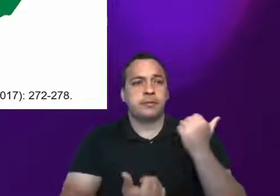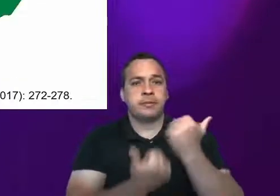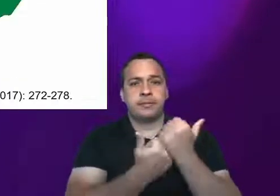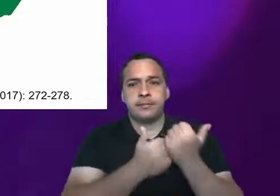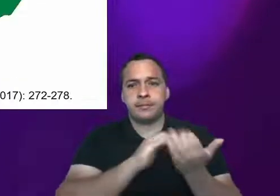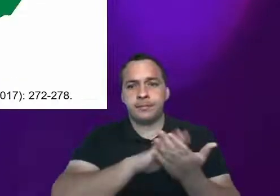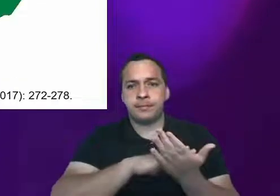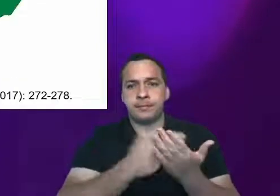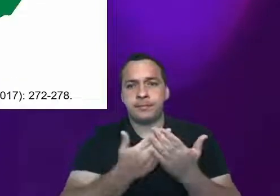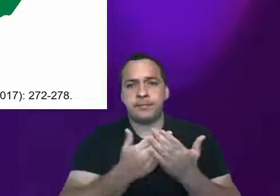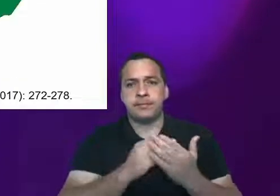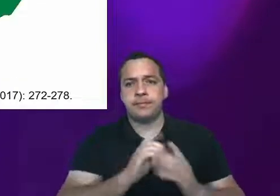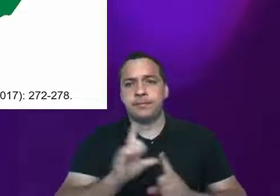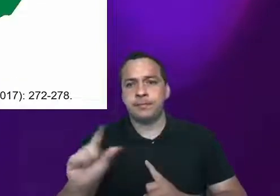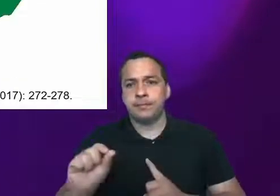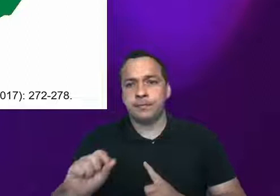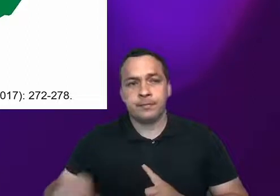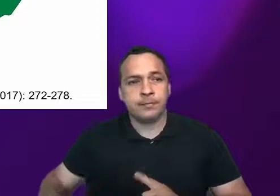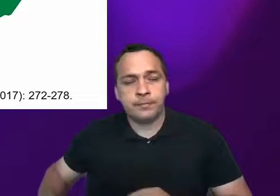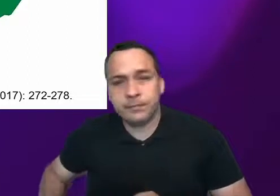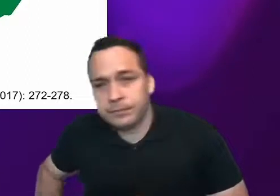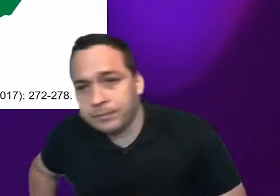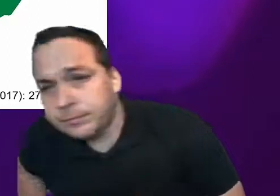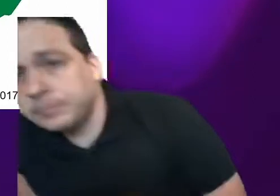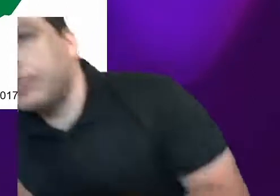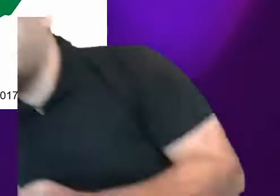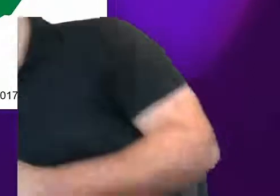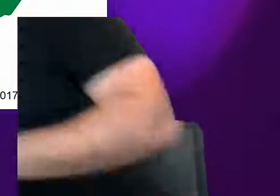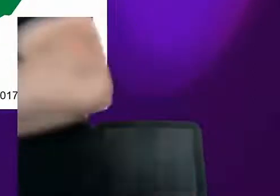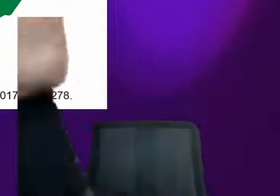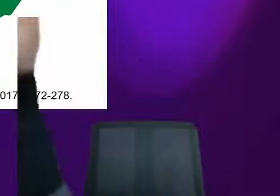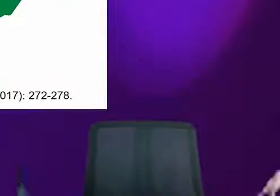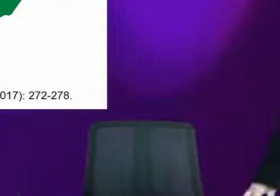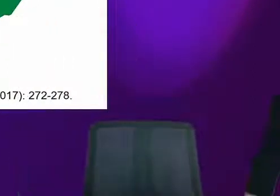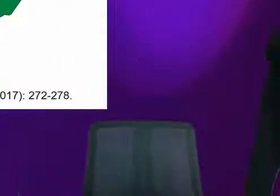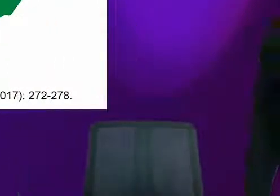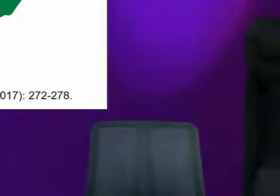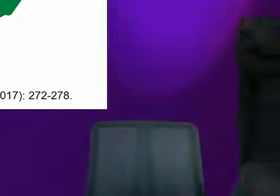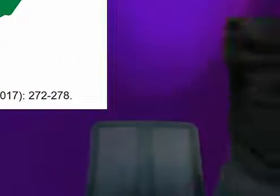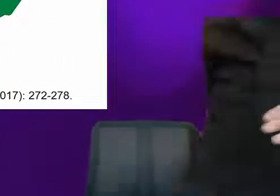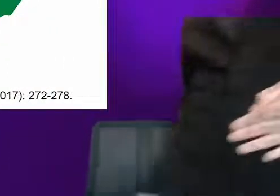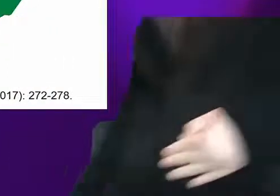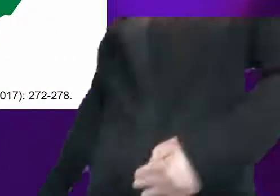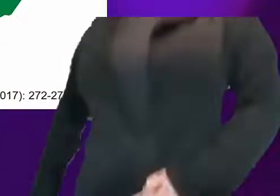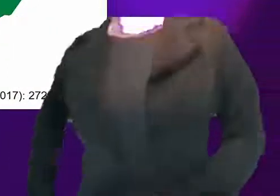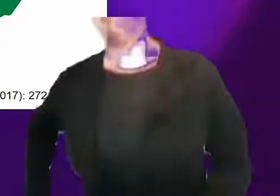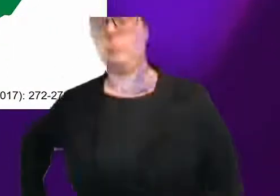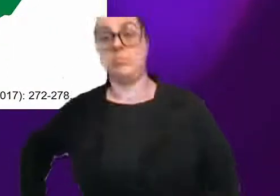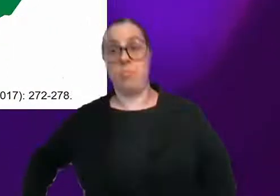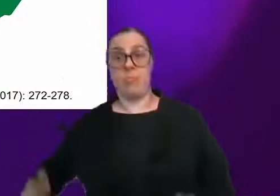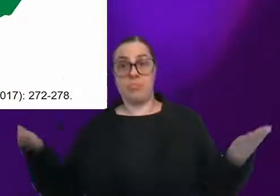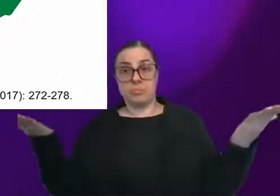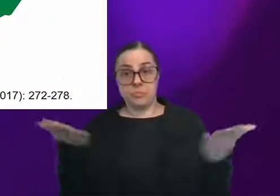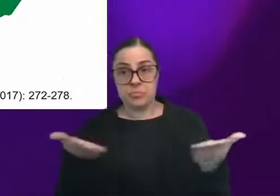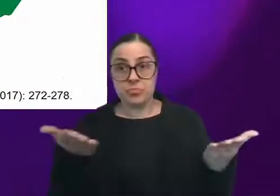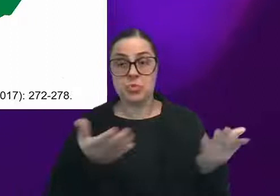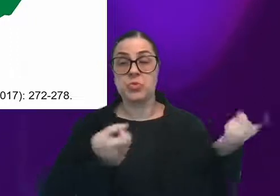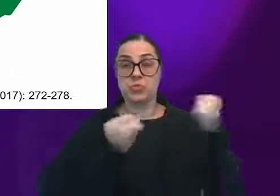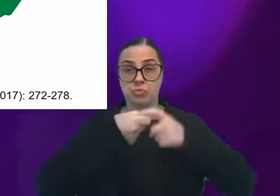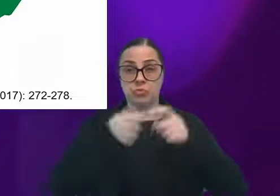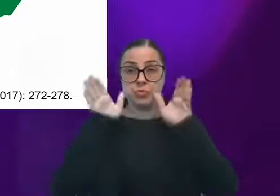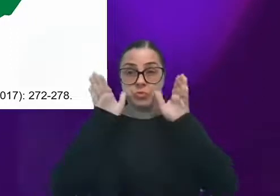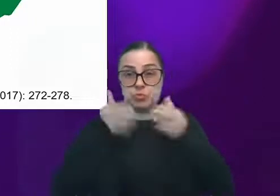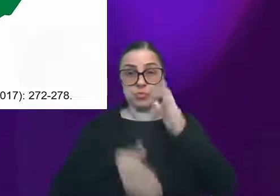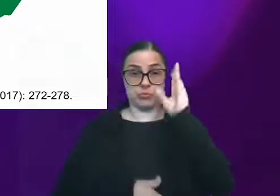Então, voltando para o Brasil, né, nós temos cerca de 70% a 80% de neoplasias primárias